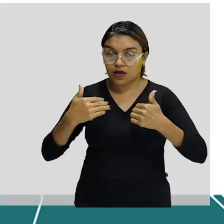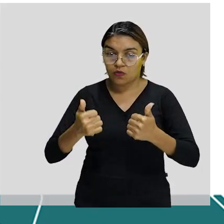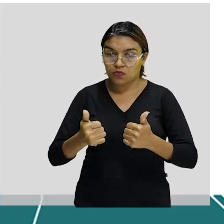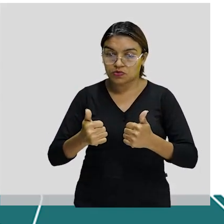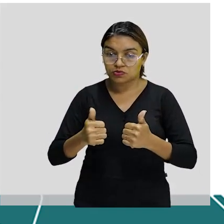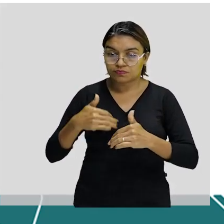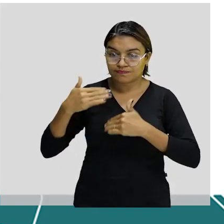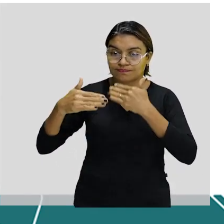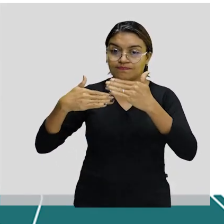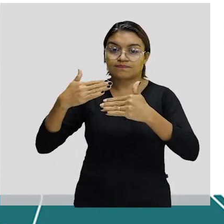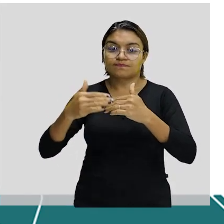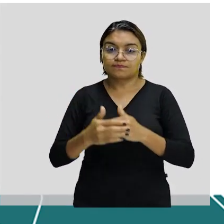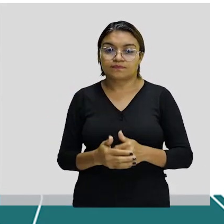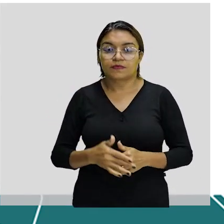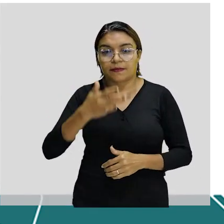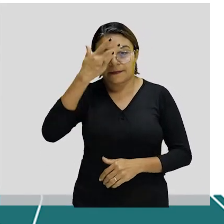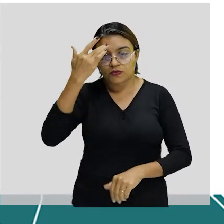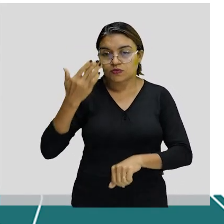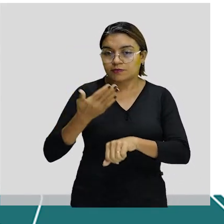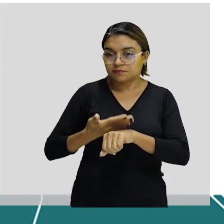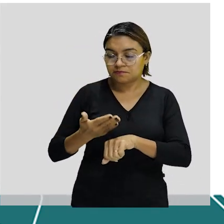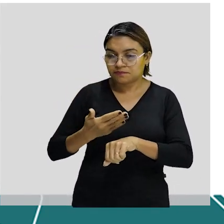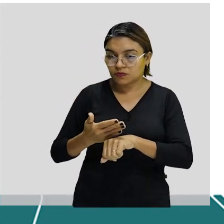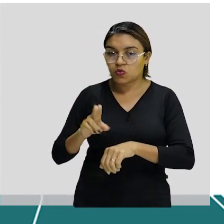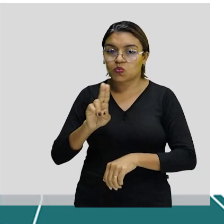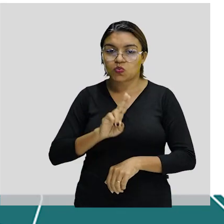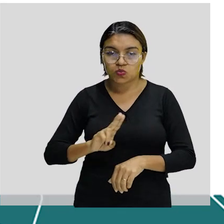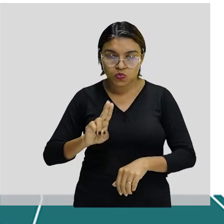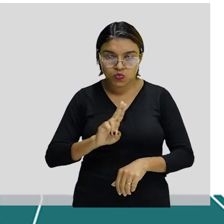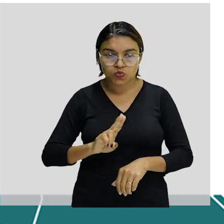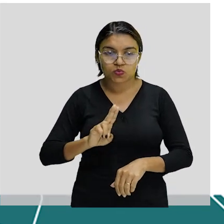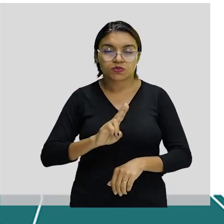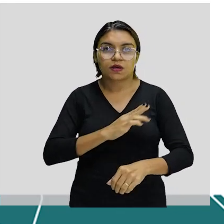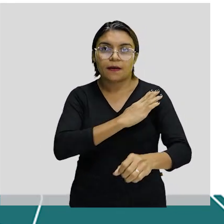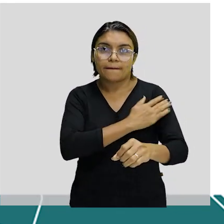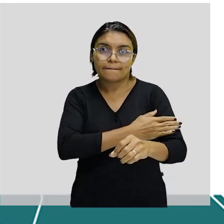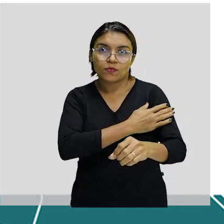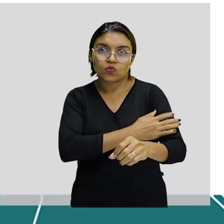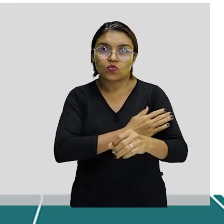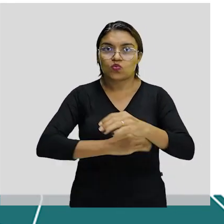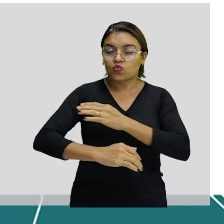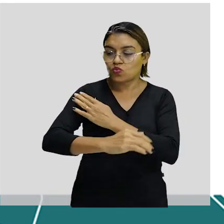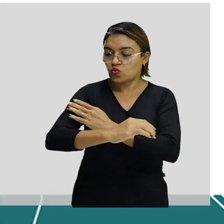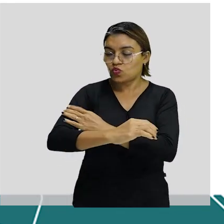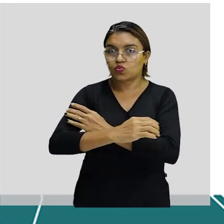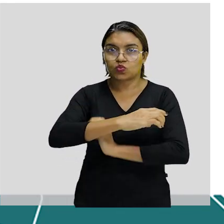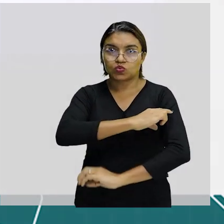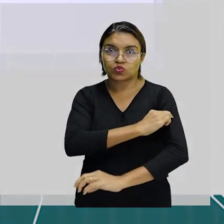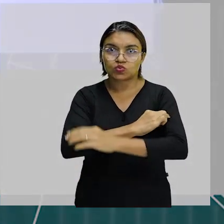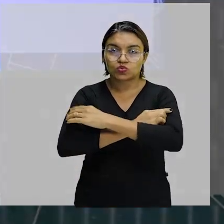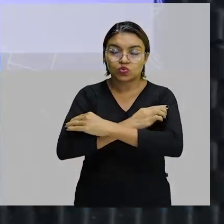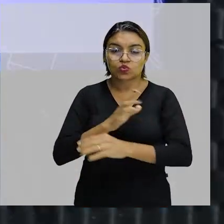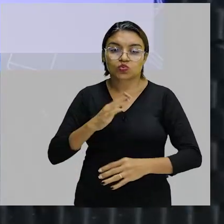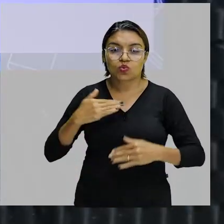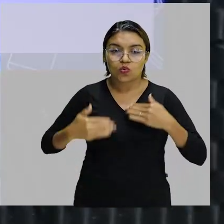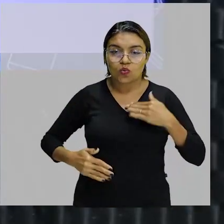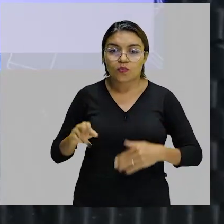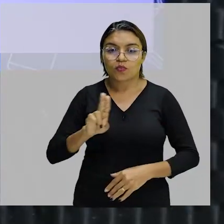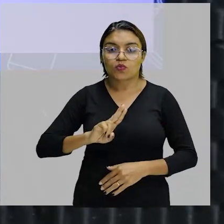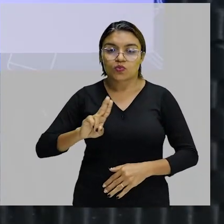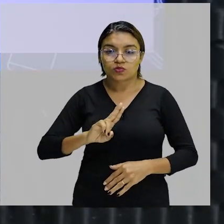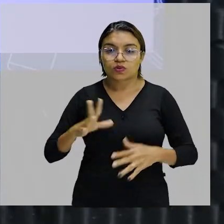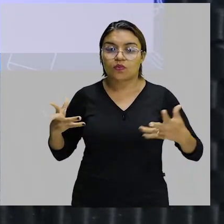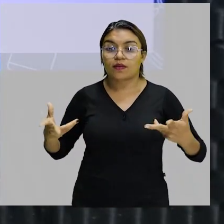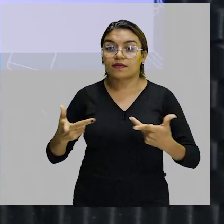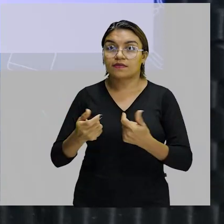praticante exercita quase todos os músculos do corpo, ganha qualidade de vida e manutenção ou recuperação